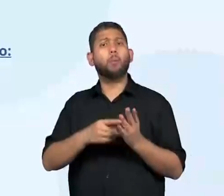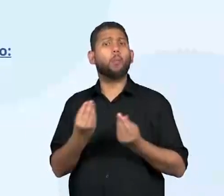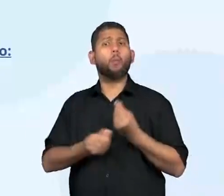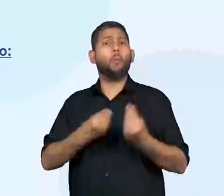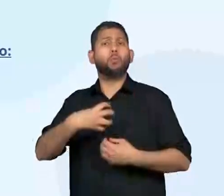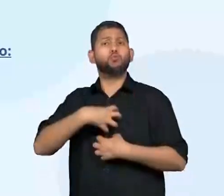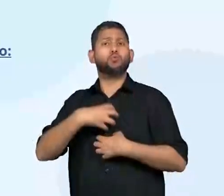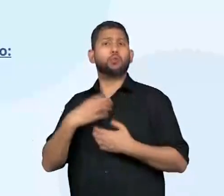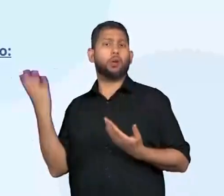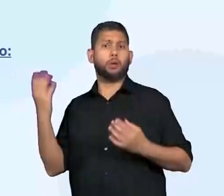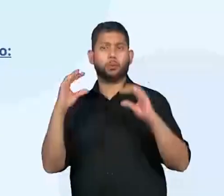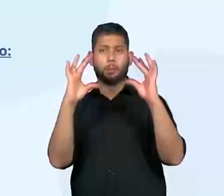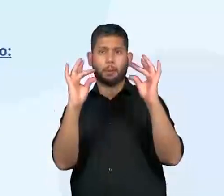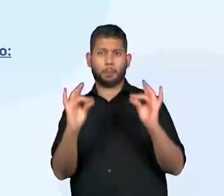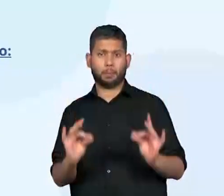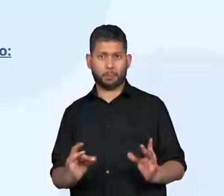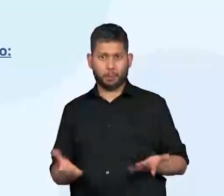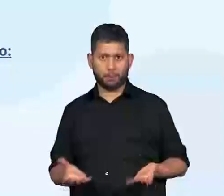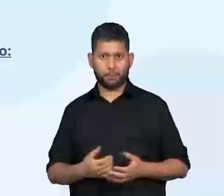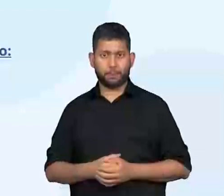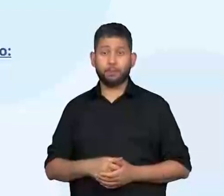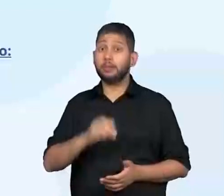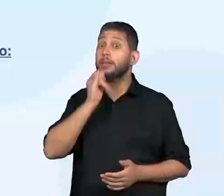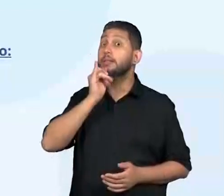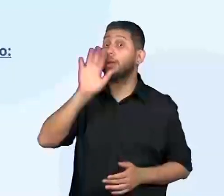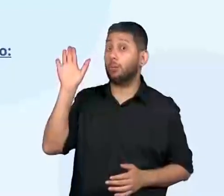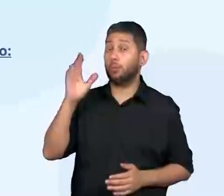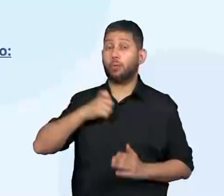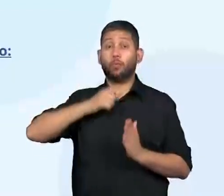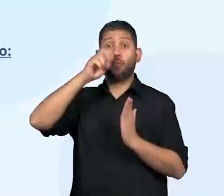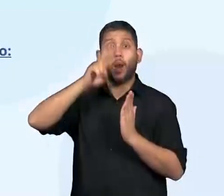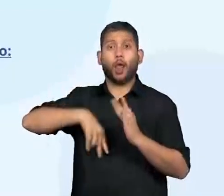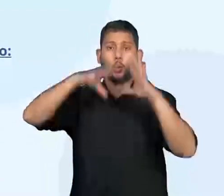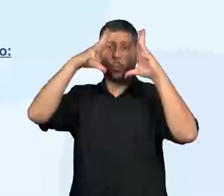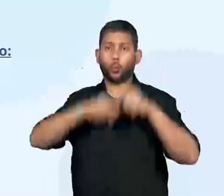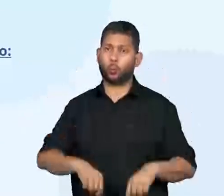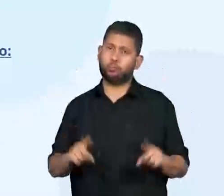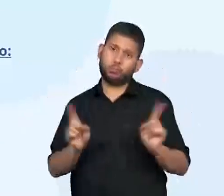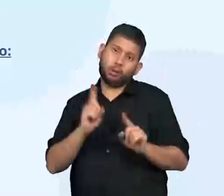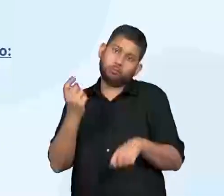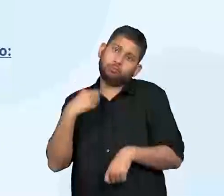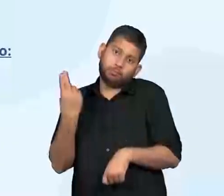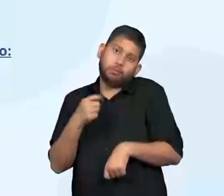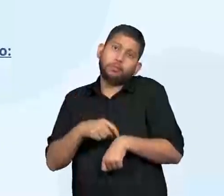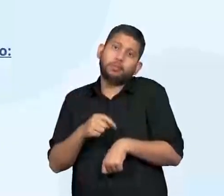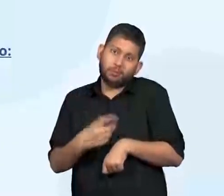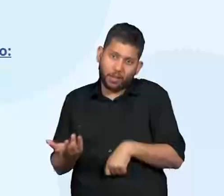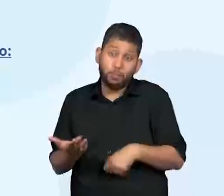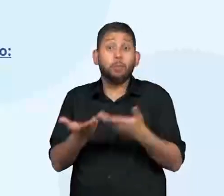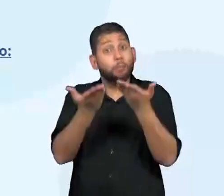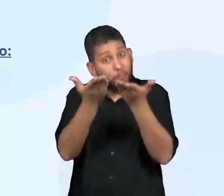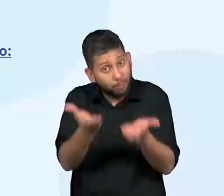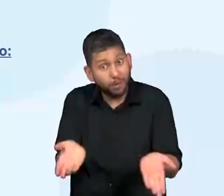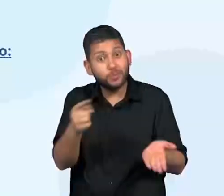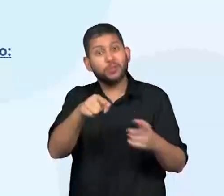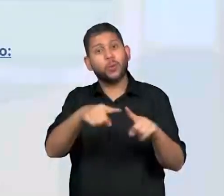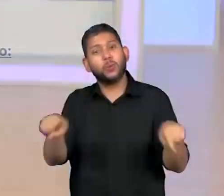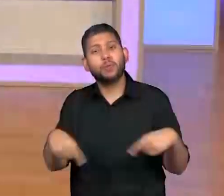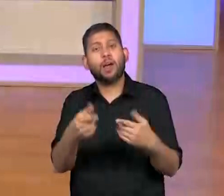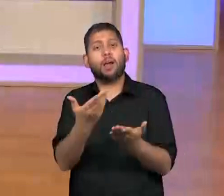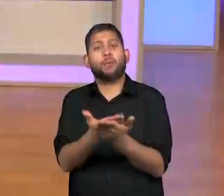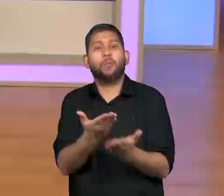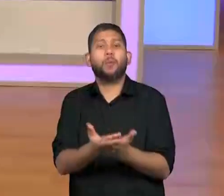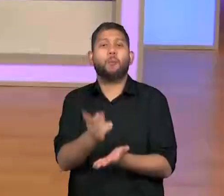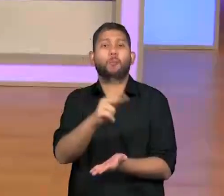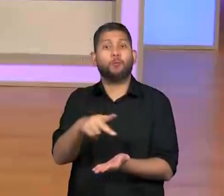falei. Então, assim, ó, eu não vou fazer a leitura na íntegra, lógico que os nossos amigos professores vão fazer essa leitura com